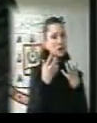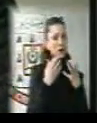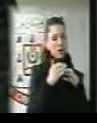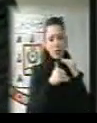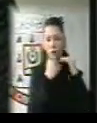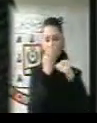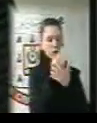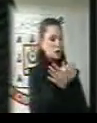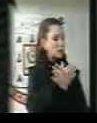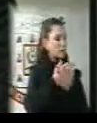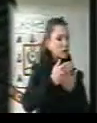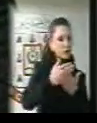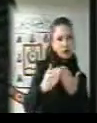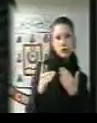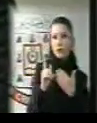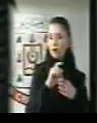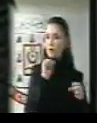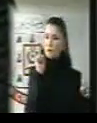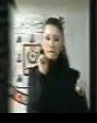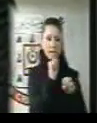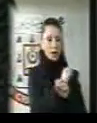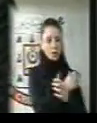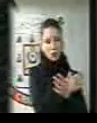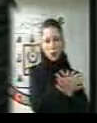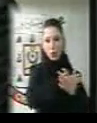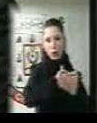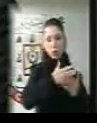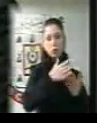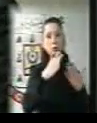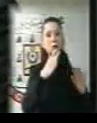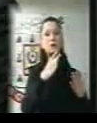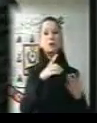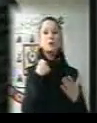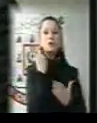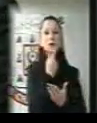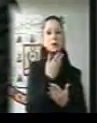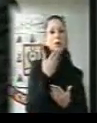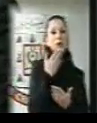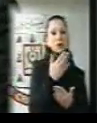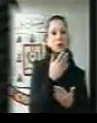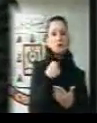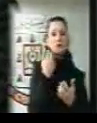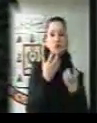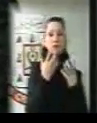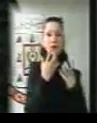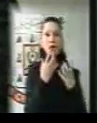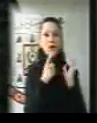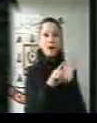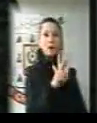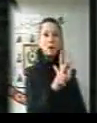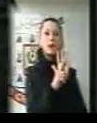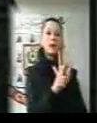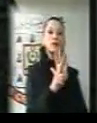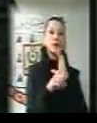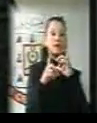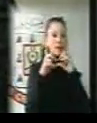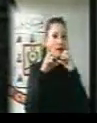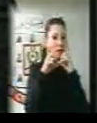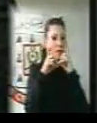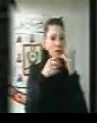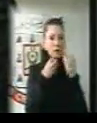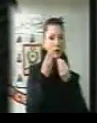que não parem mais. Então, o nosso pedido, até depois eu gostaria de passar algumas fotos aqui, como está. Gustavo,